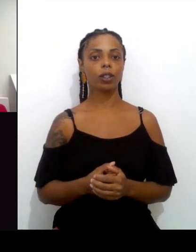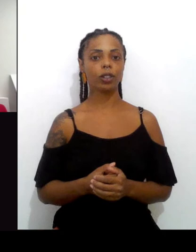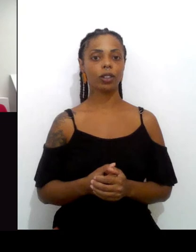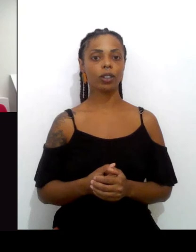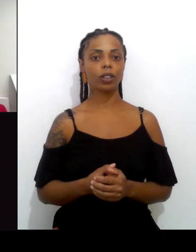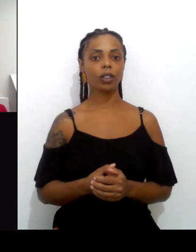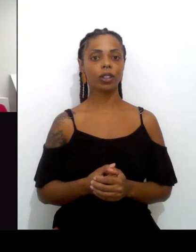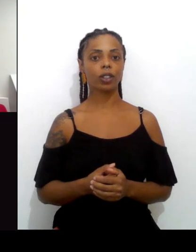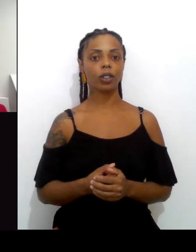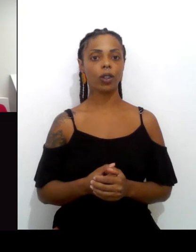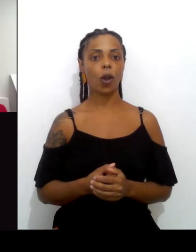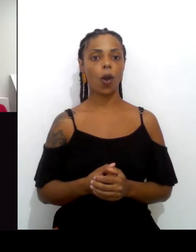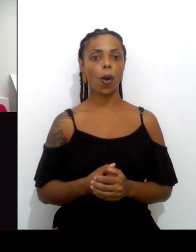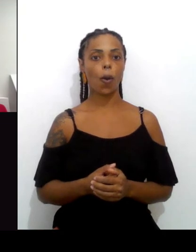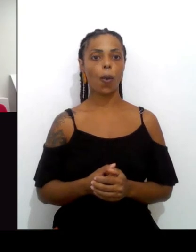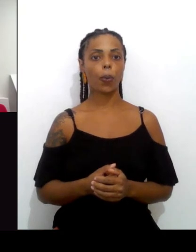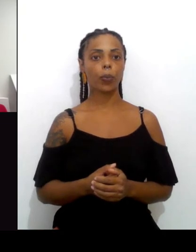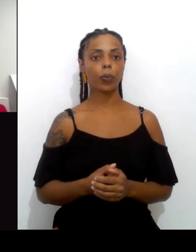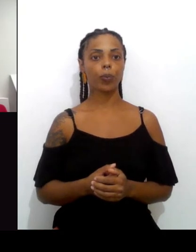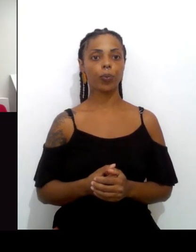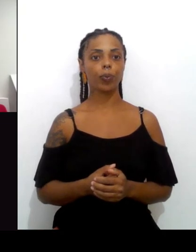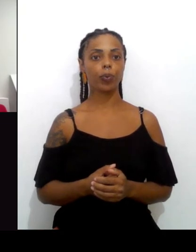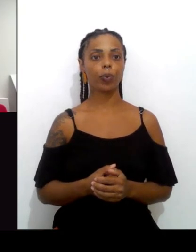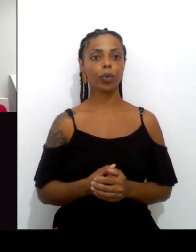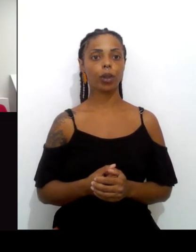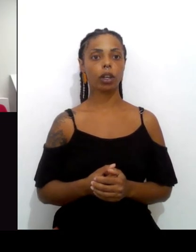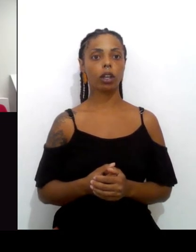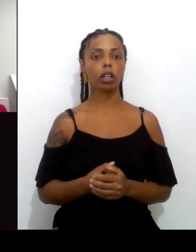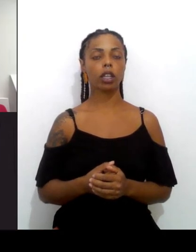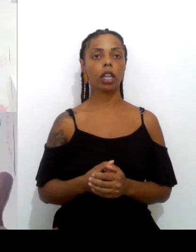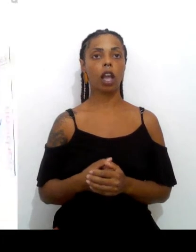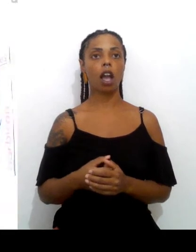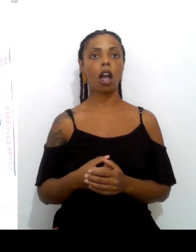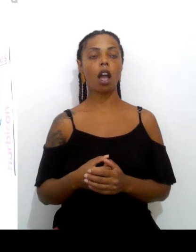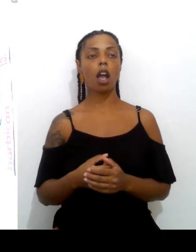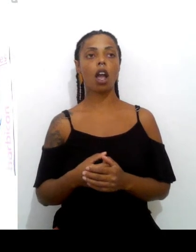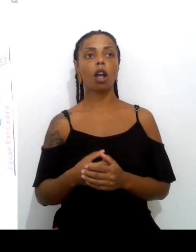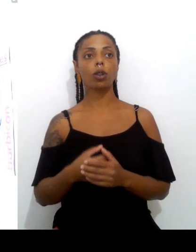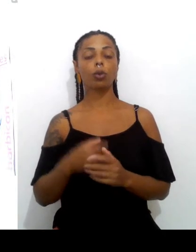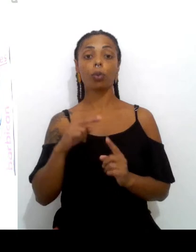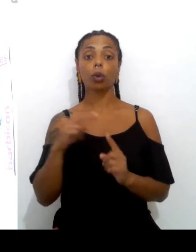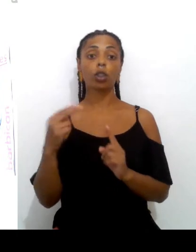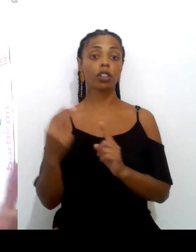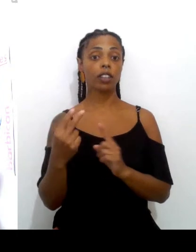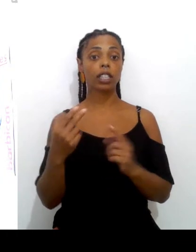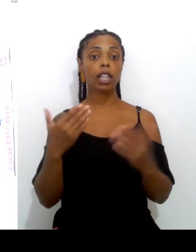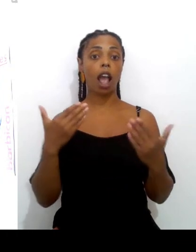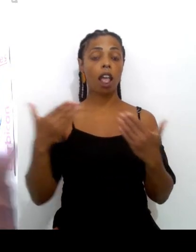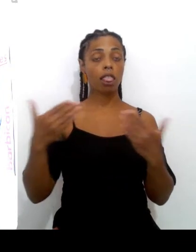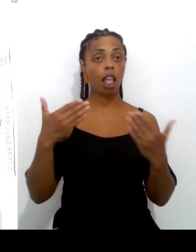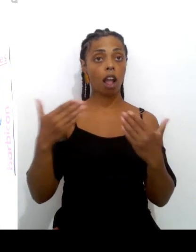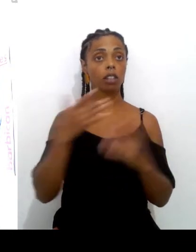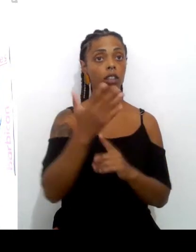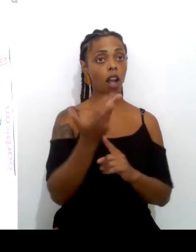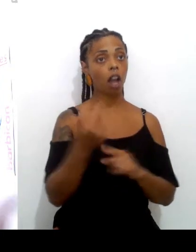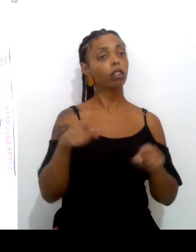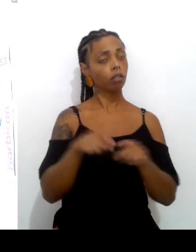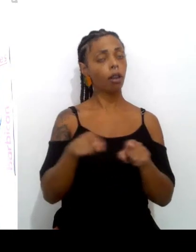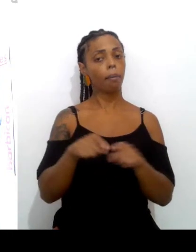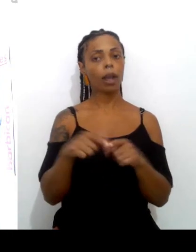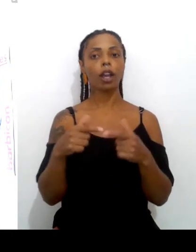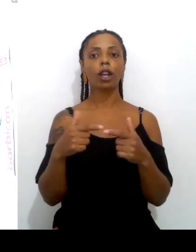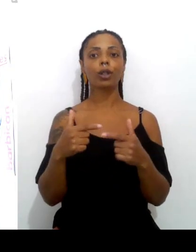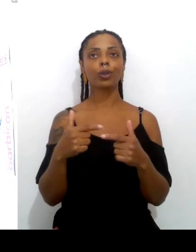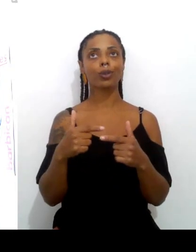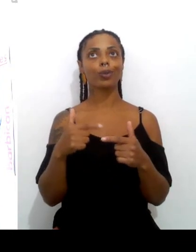do ponto de vista da análise da arte e sim claro do ponto de vista do trabalho de bacon como